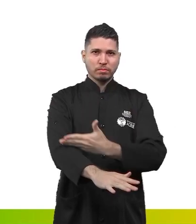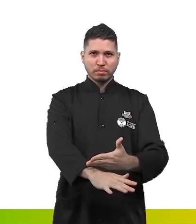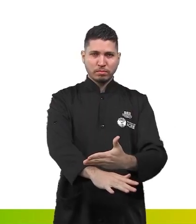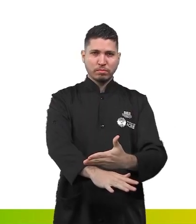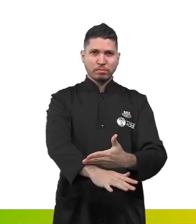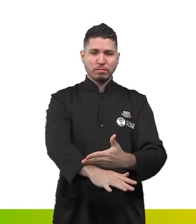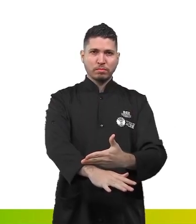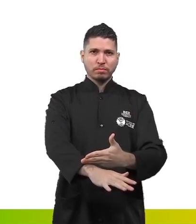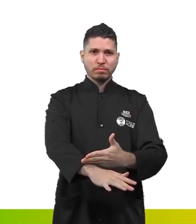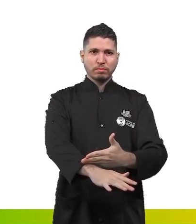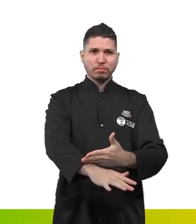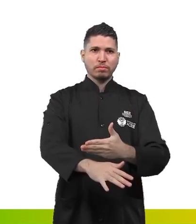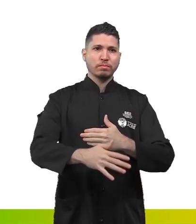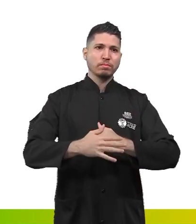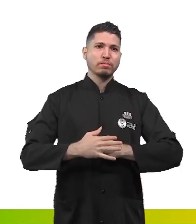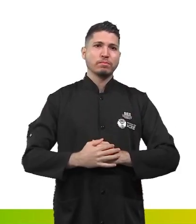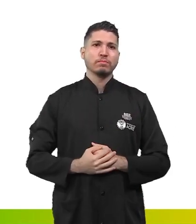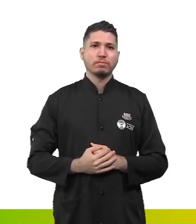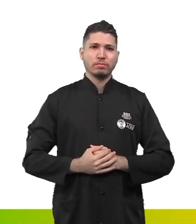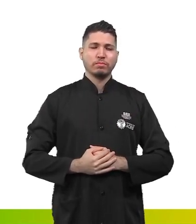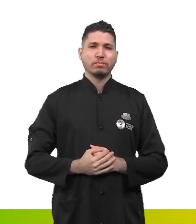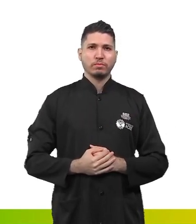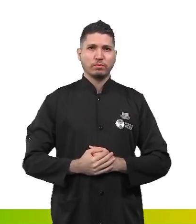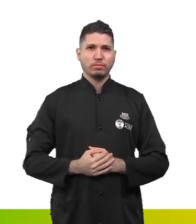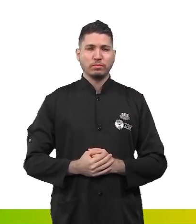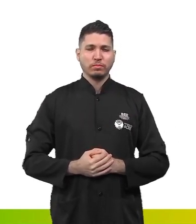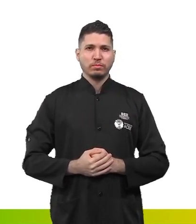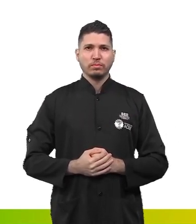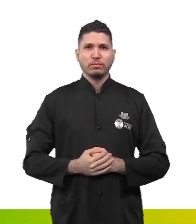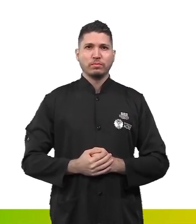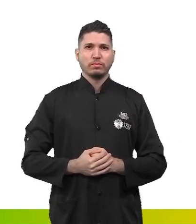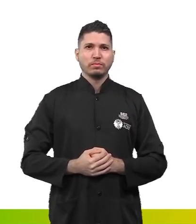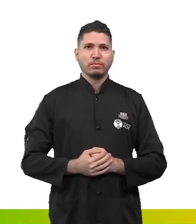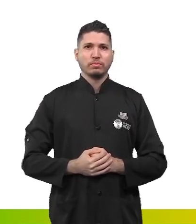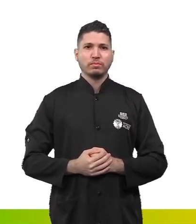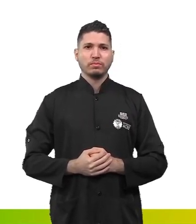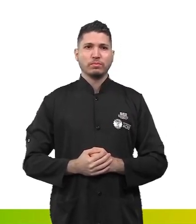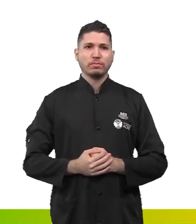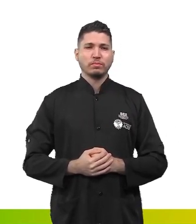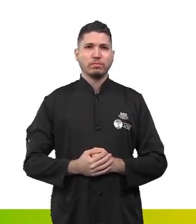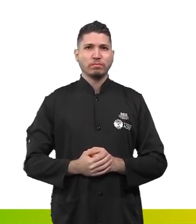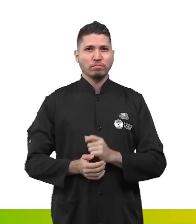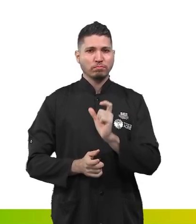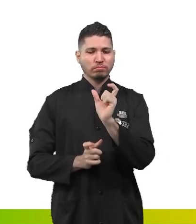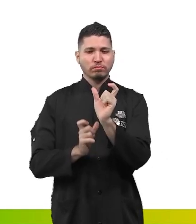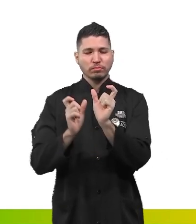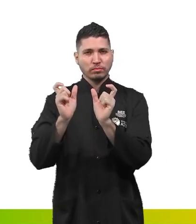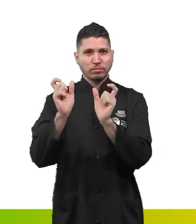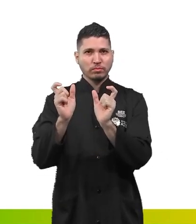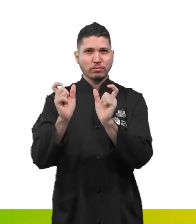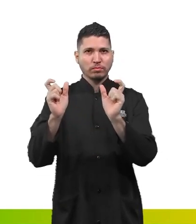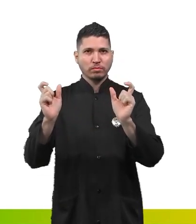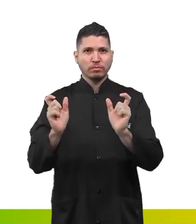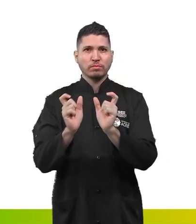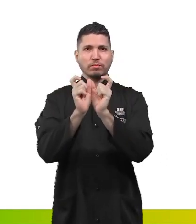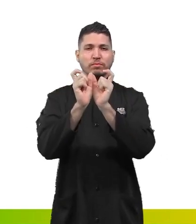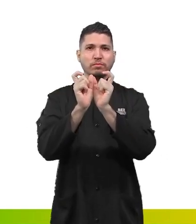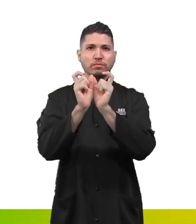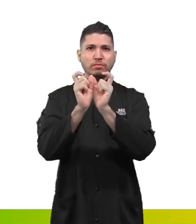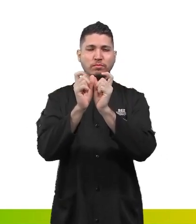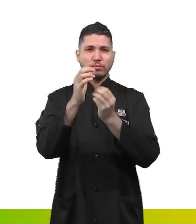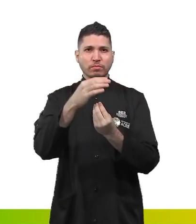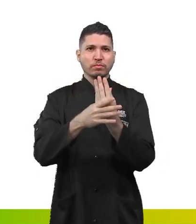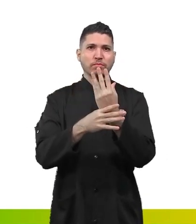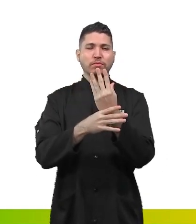ethos, que significa índole ou caráter. Essas duas palavras formam a palavra ética. Então,